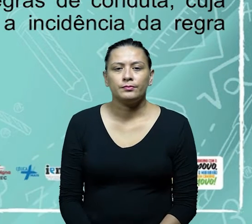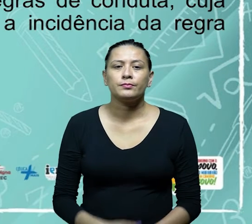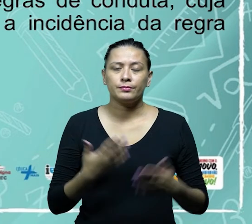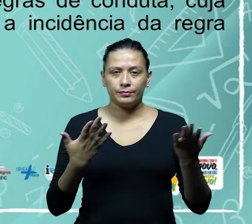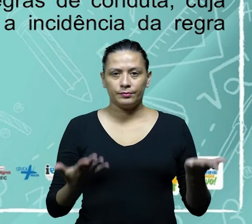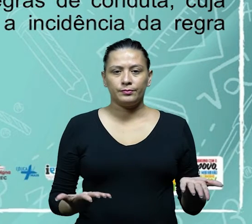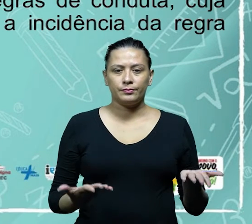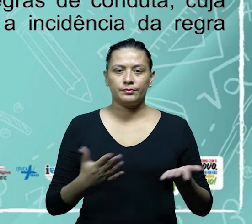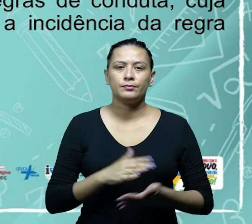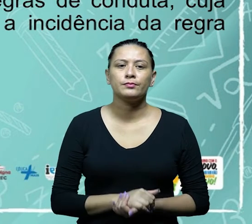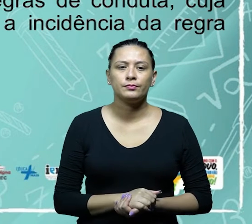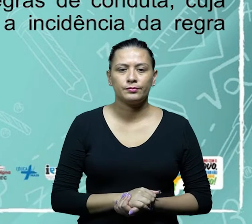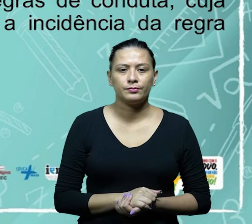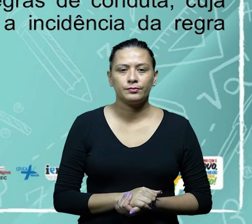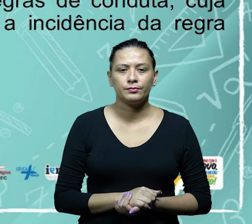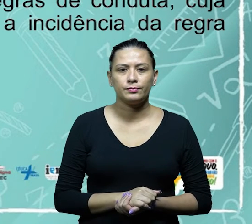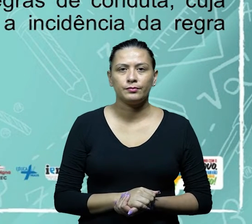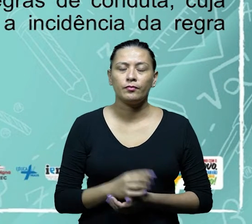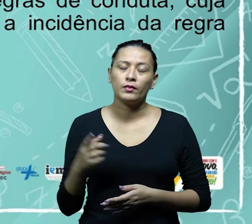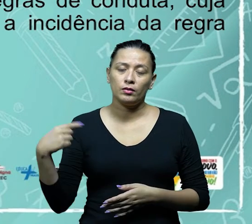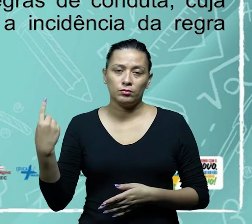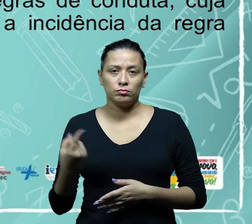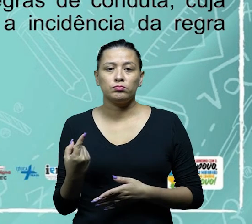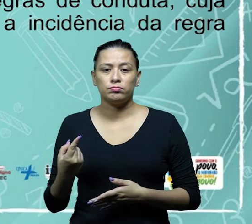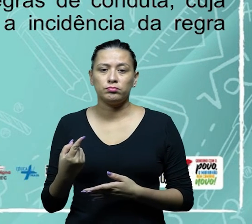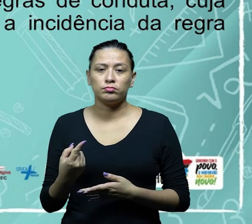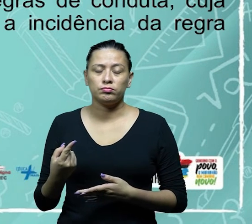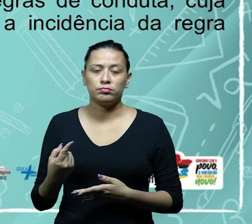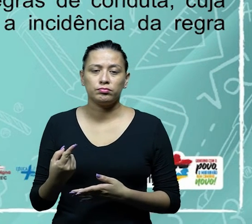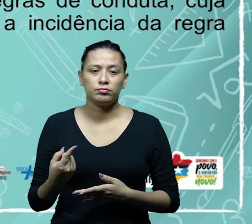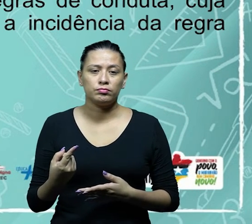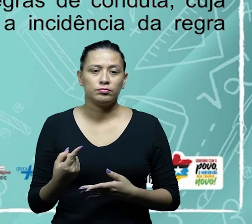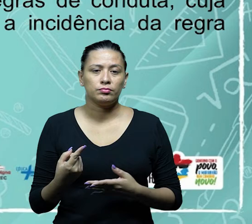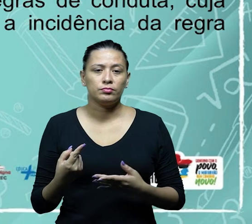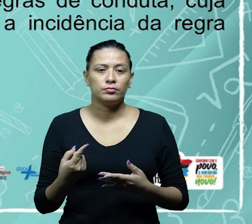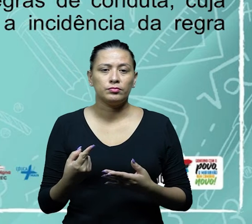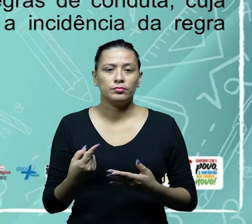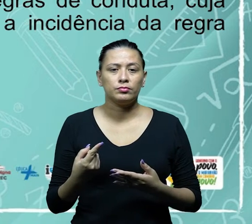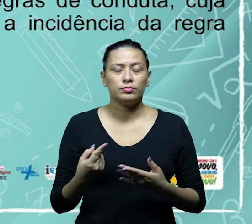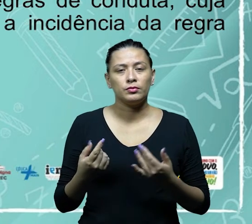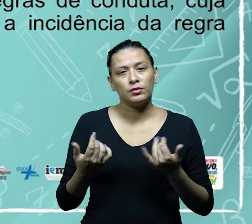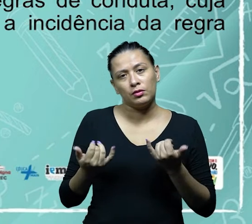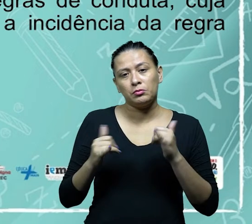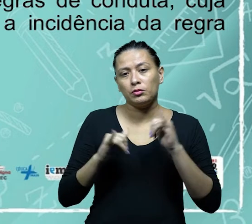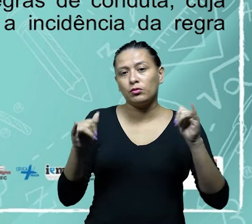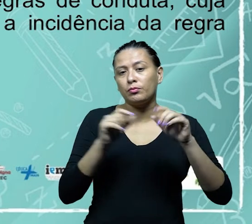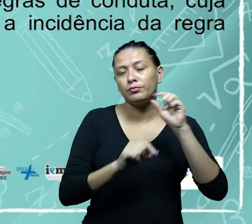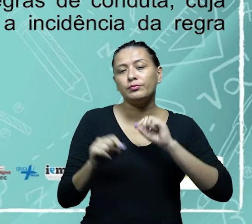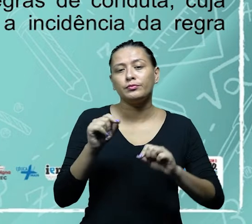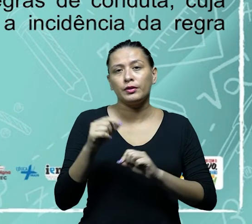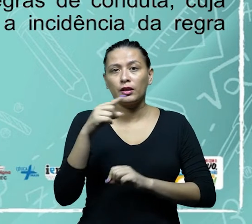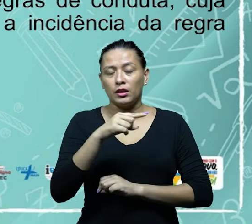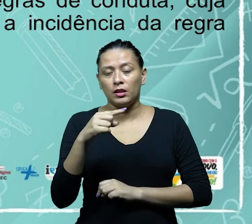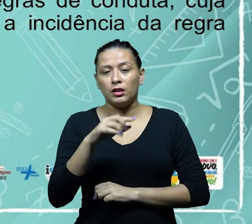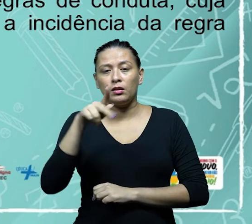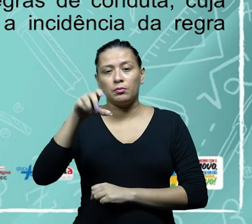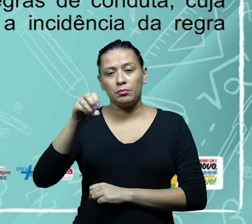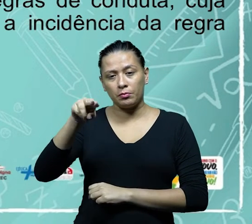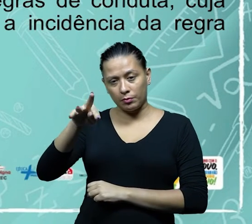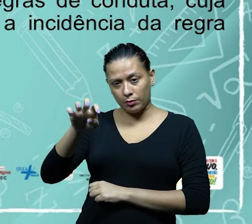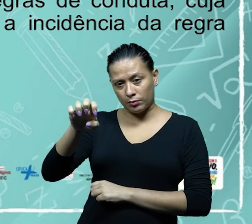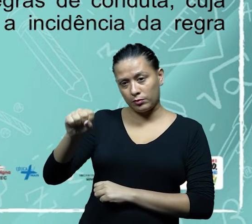bom de uma forma enfática nós podemos dizer que fonte de Pontes de Miranda né ele define o direito